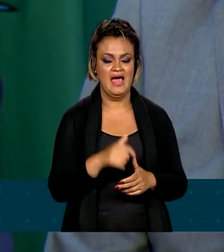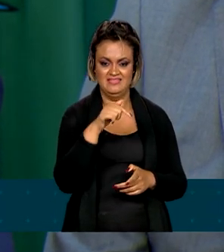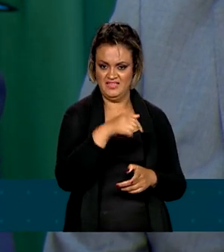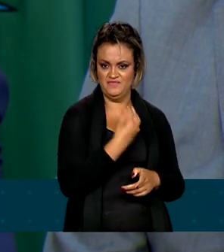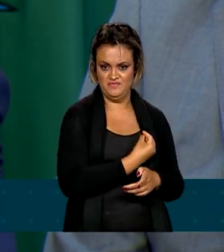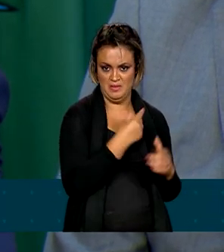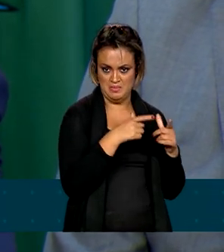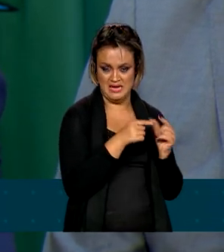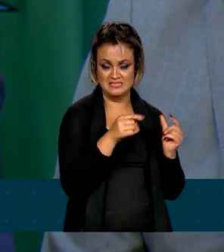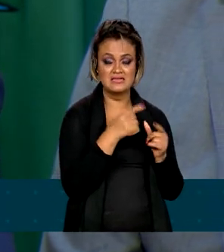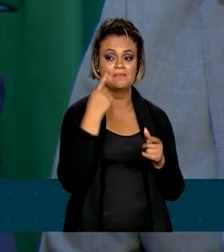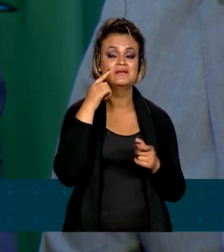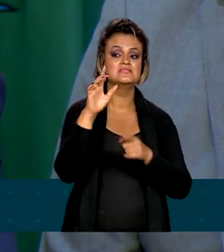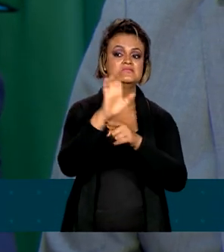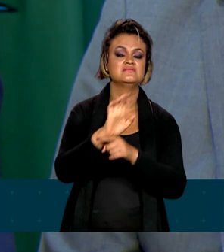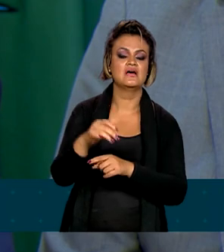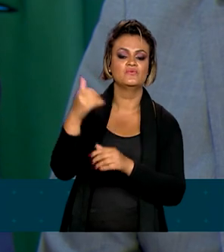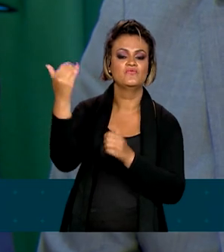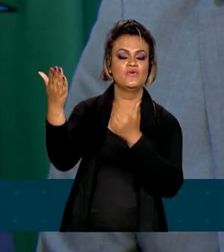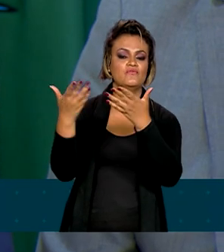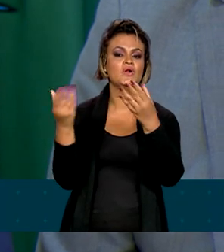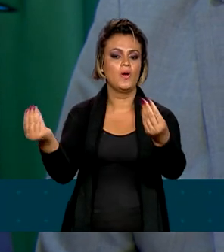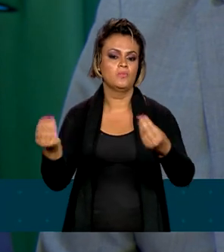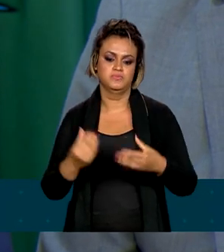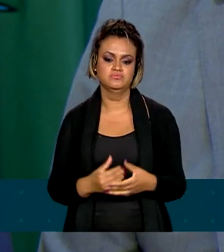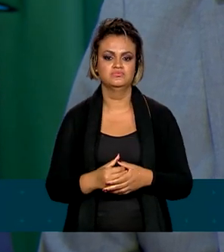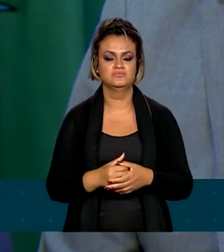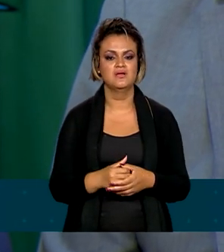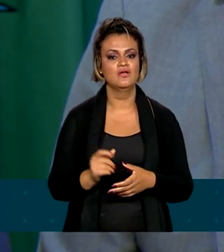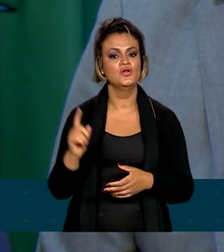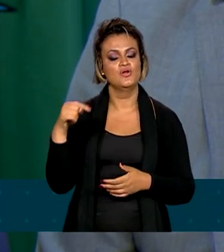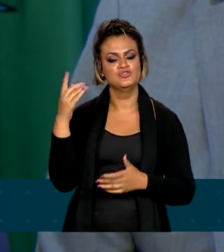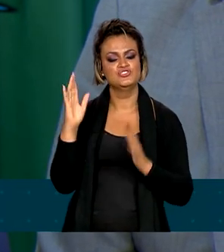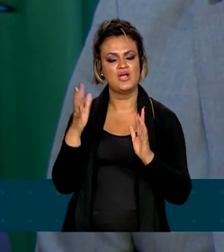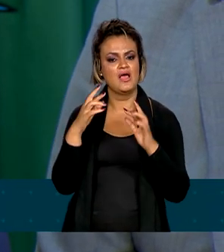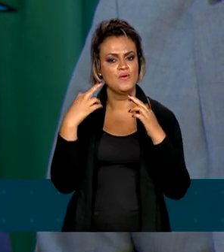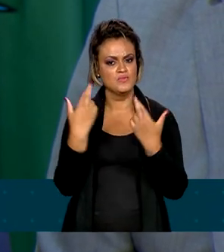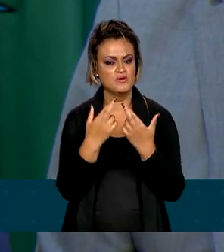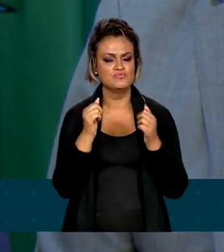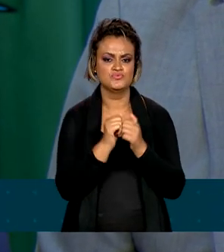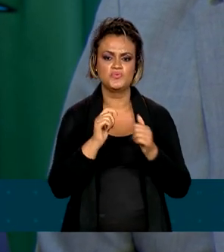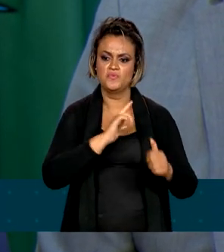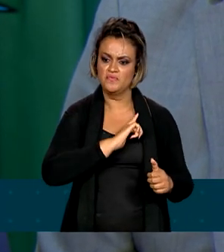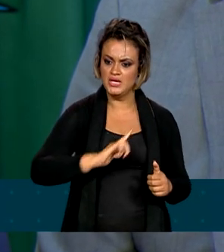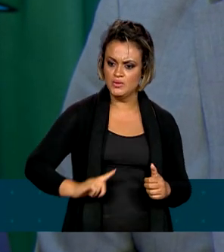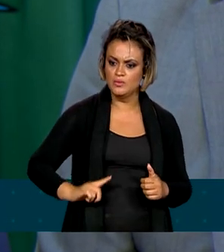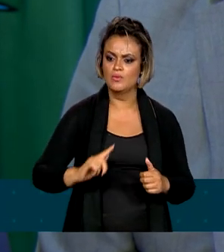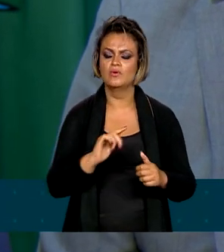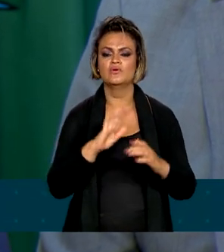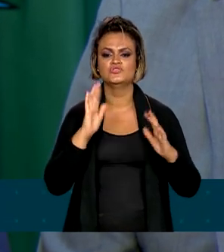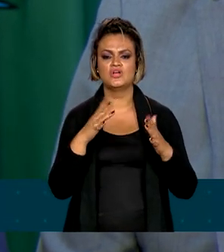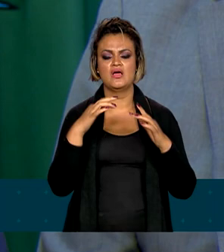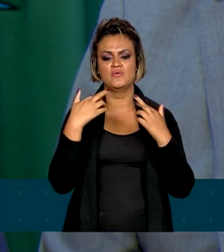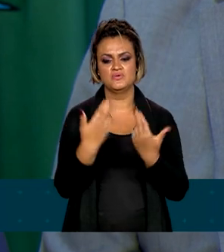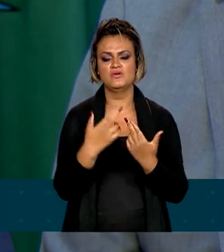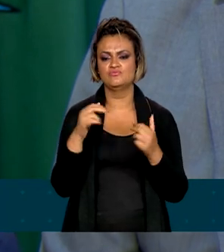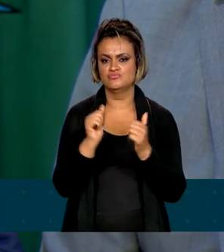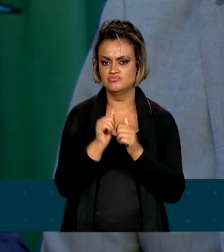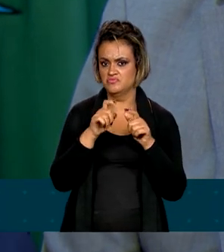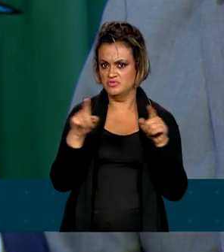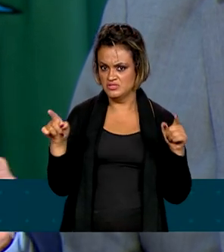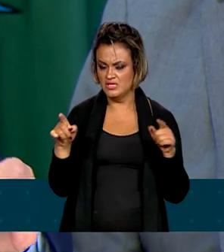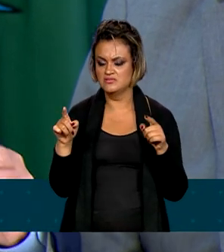a realidade dos estados brasileiros. Nós já fizemos reunião com governadores, nós estamos fazendo a reunião com